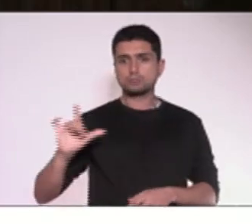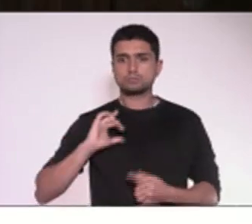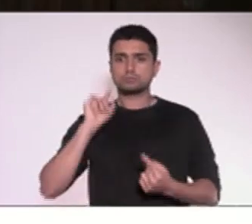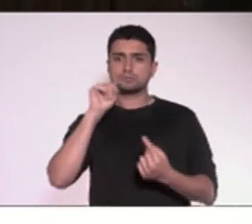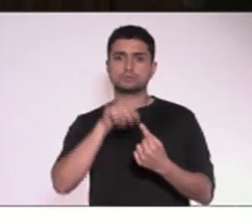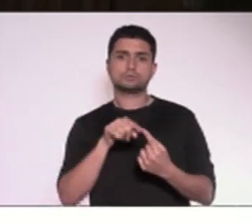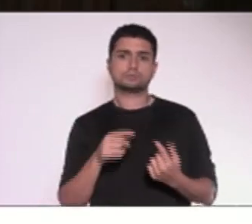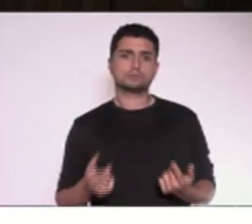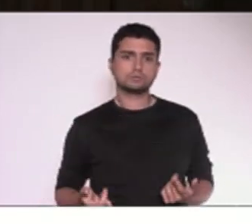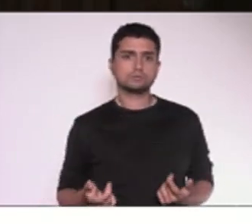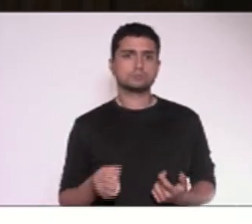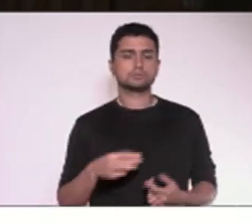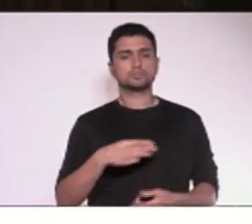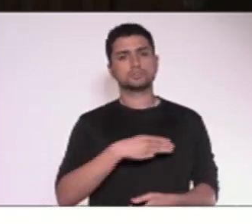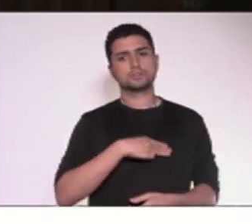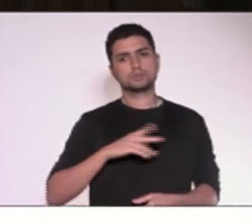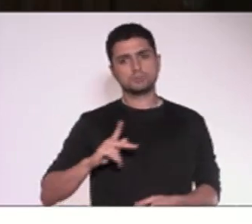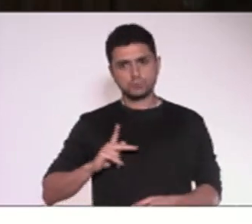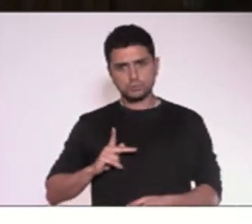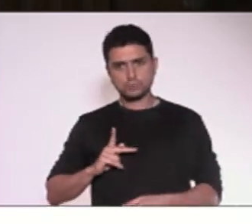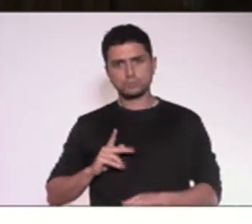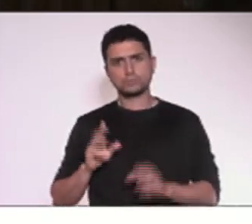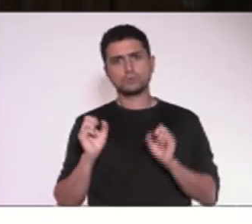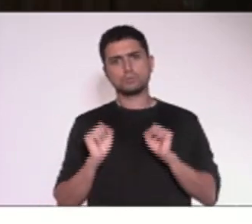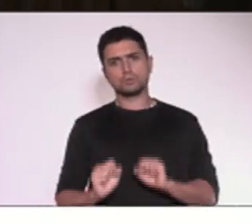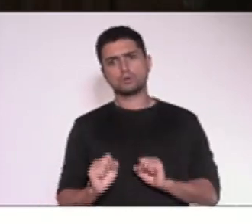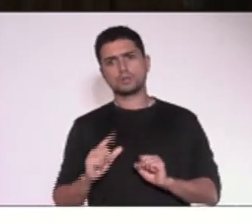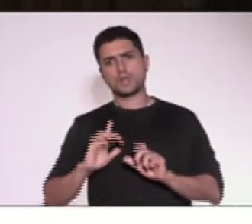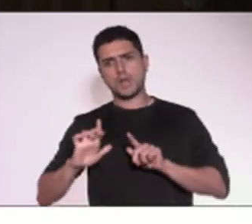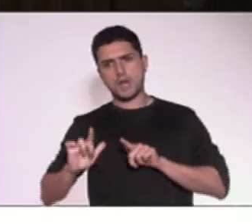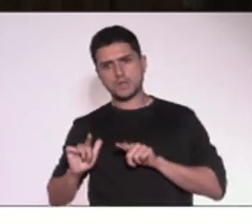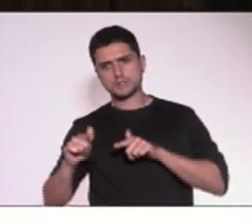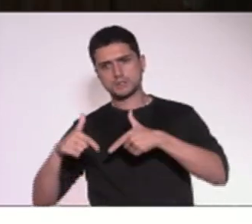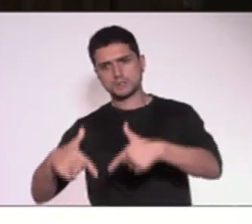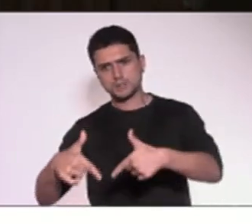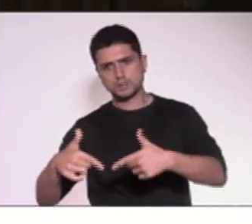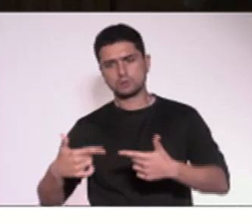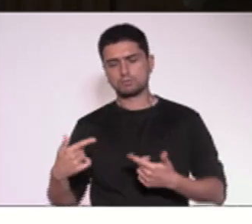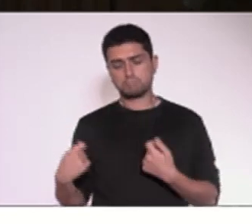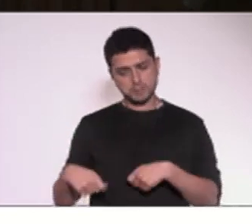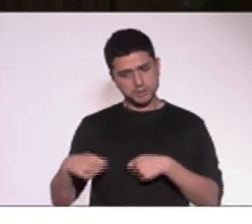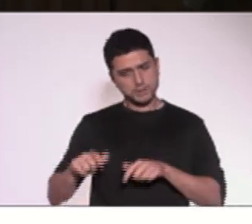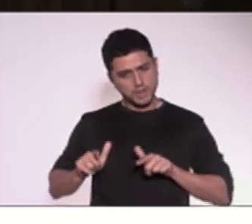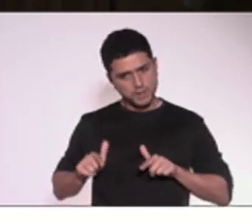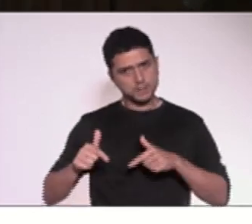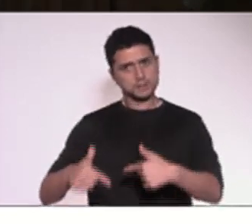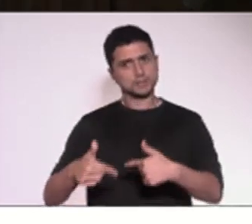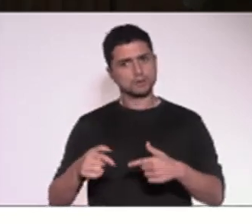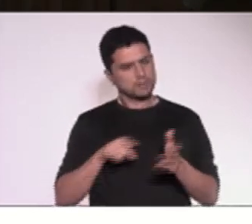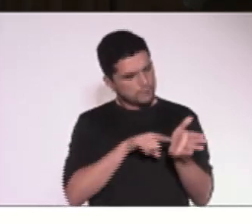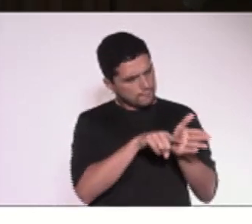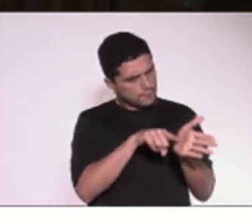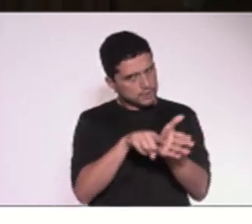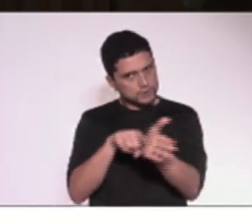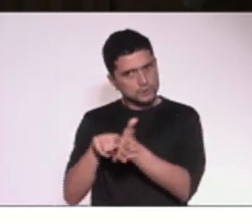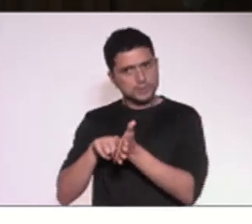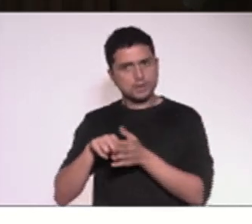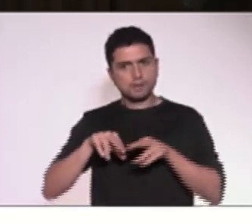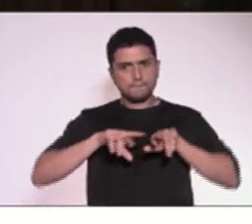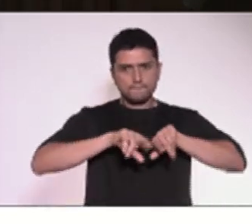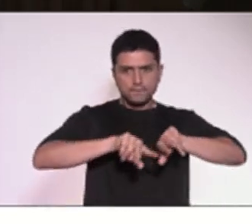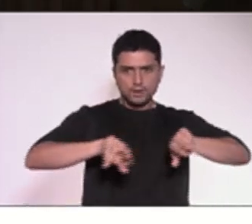poderes. O Ministério Público pode promover a ação, o Ministério Público deve promover a ação, deve investigar em vários